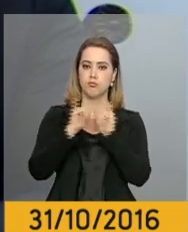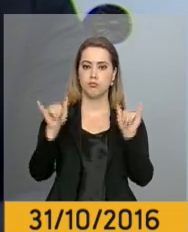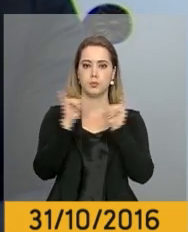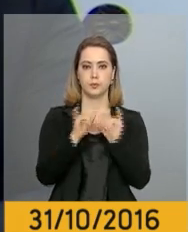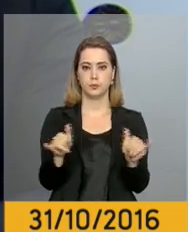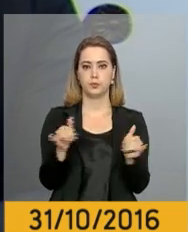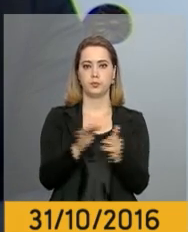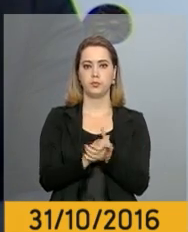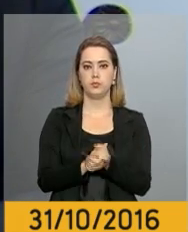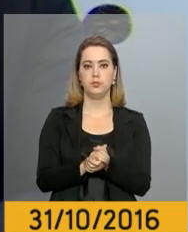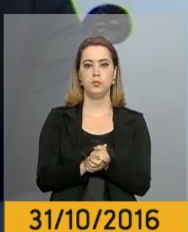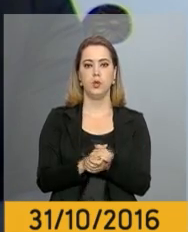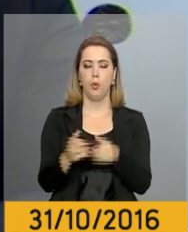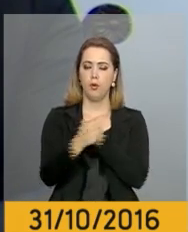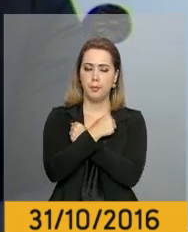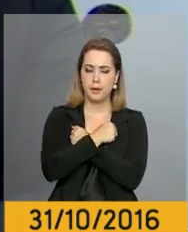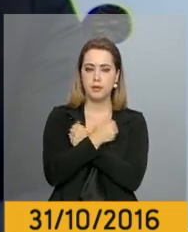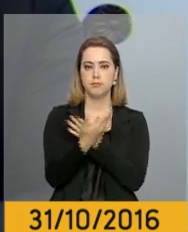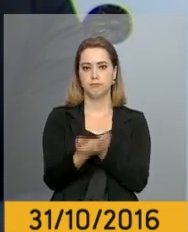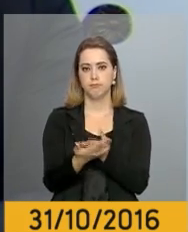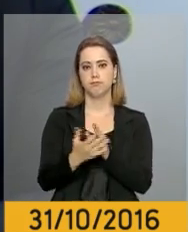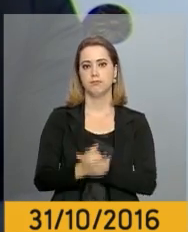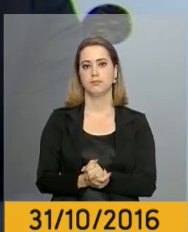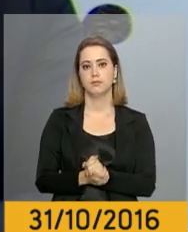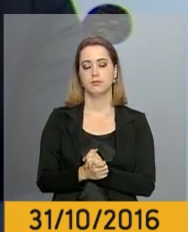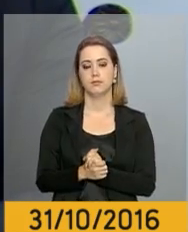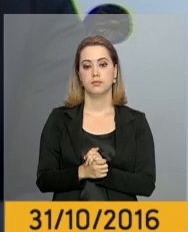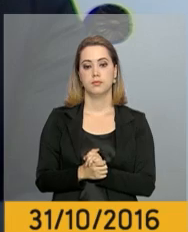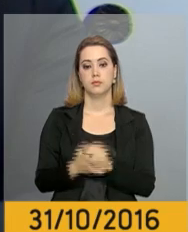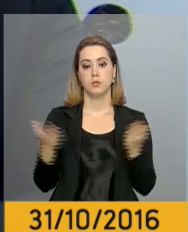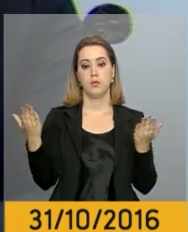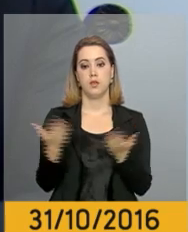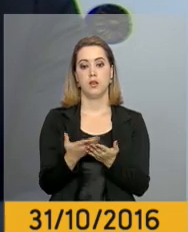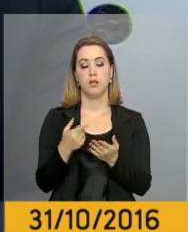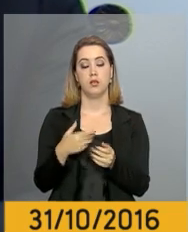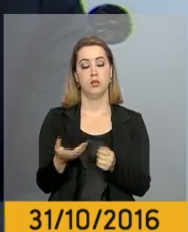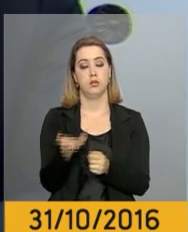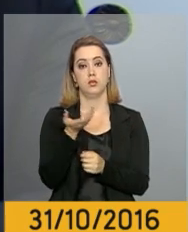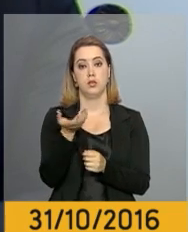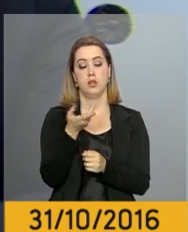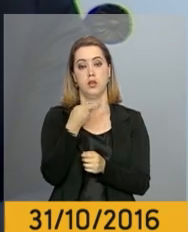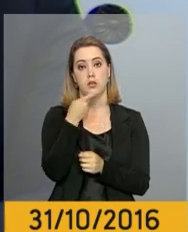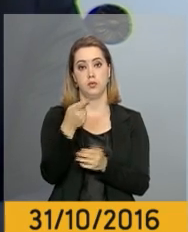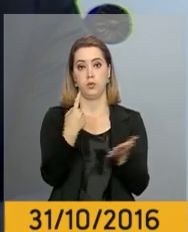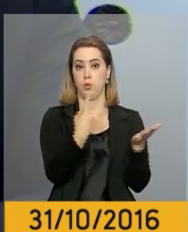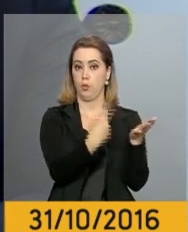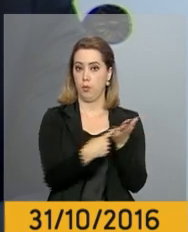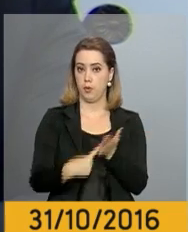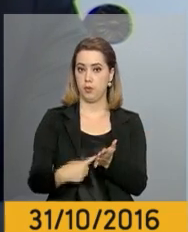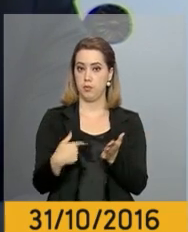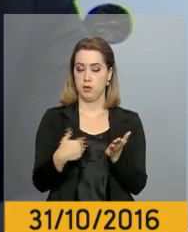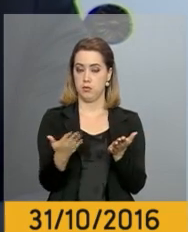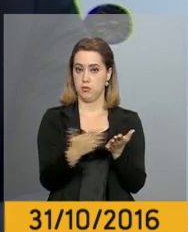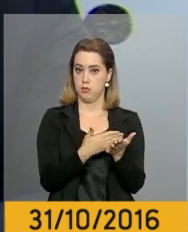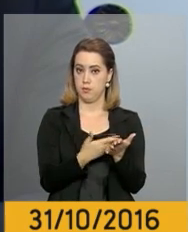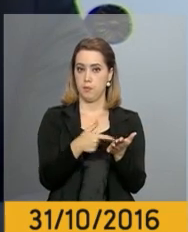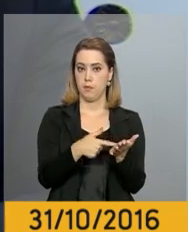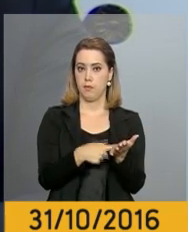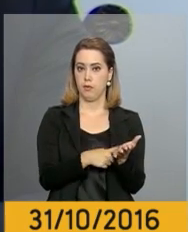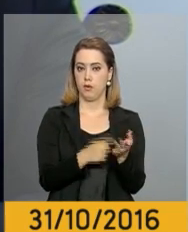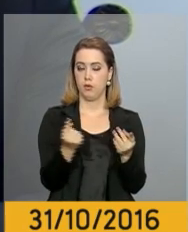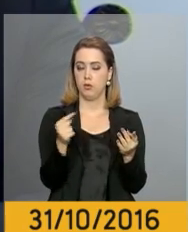transmitisse um grande abraço agora eu quero passar ao item da agenda relativo